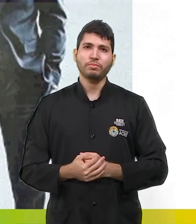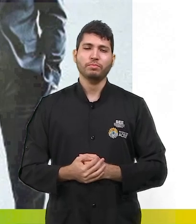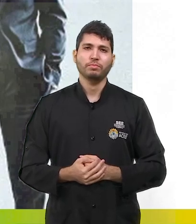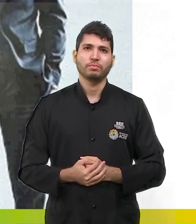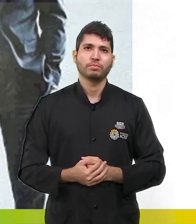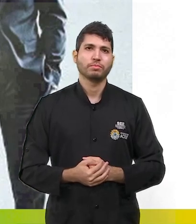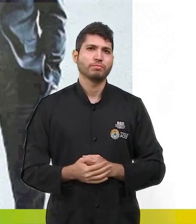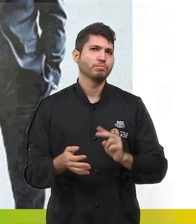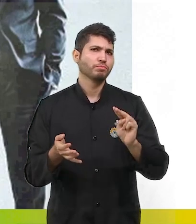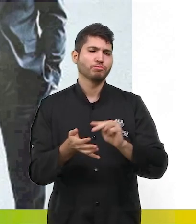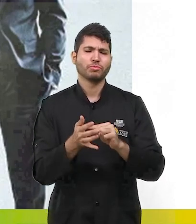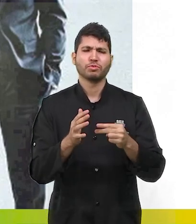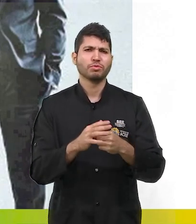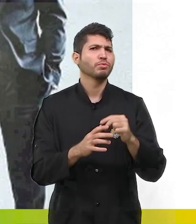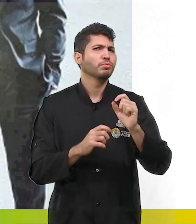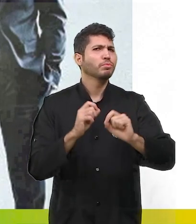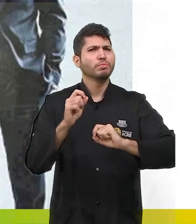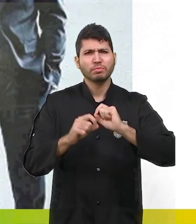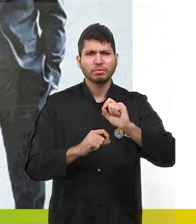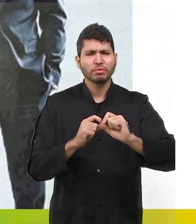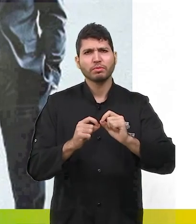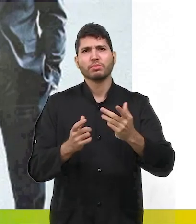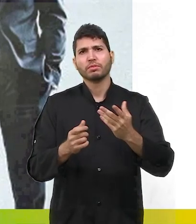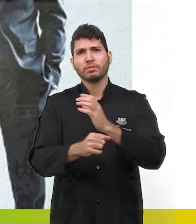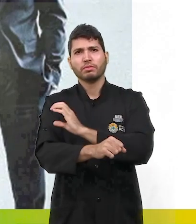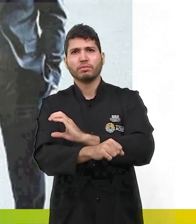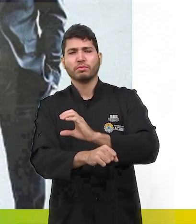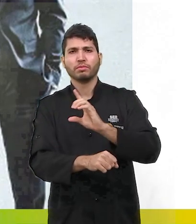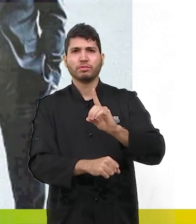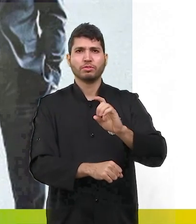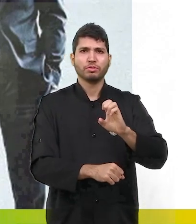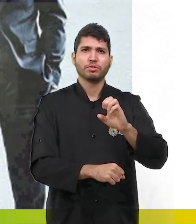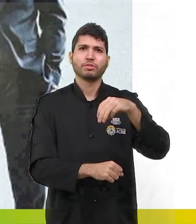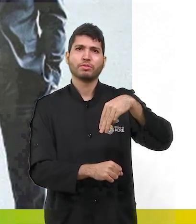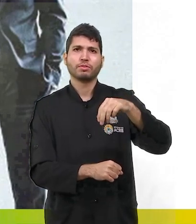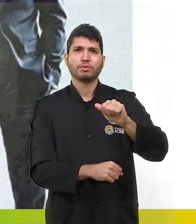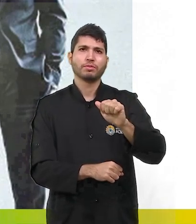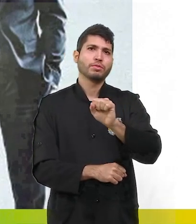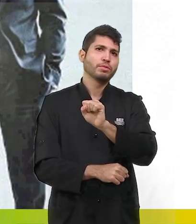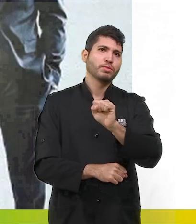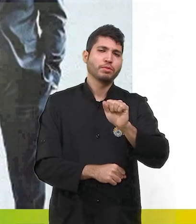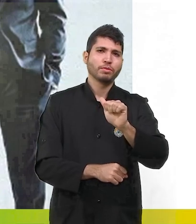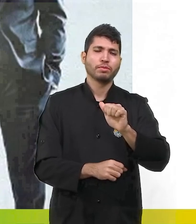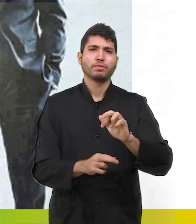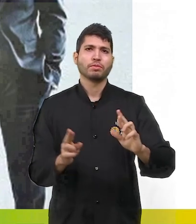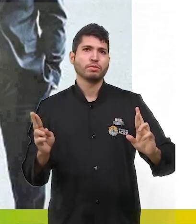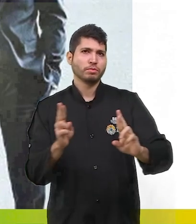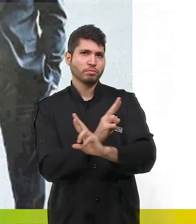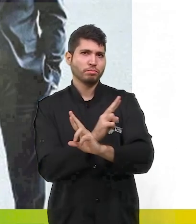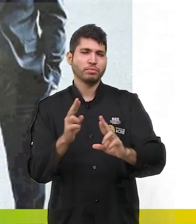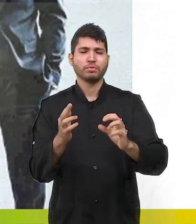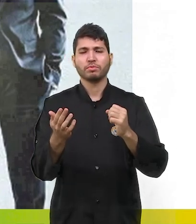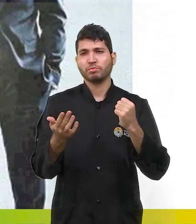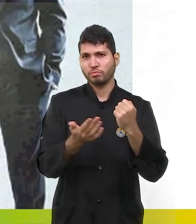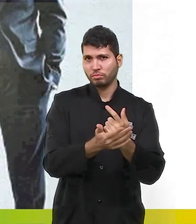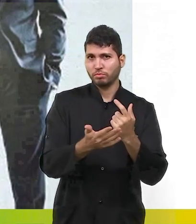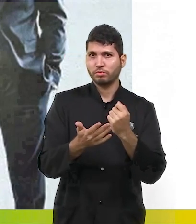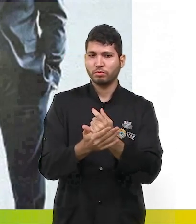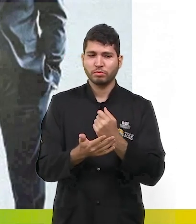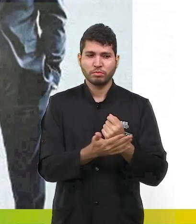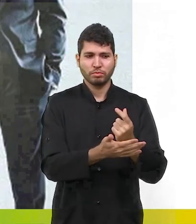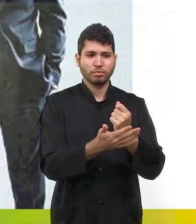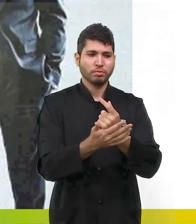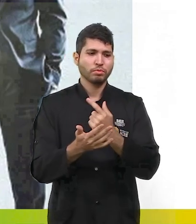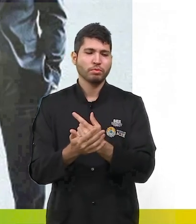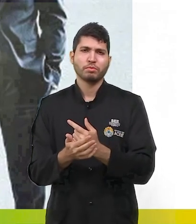quer dizer? Quando a gente fala de cultura de massa, a gente pode aplicar ela às relações de consumo. E o que são